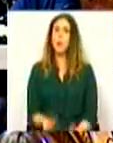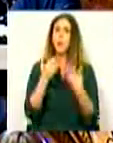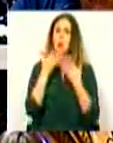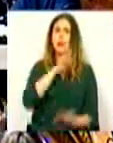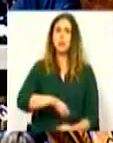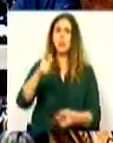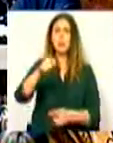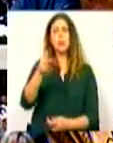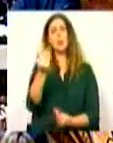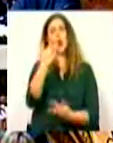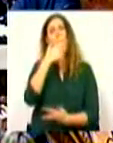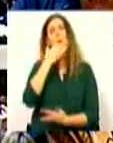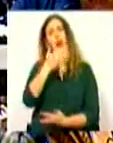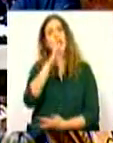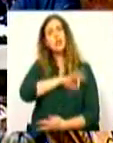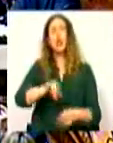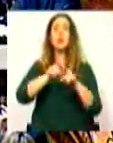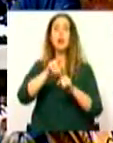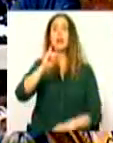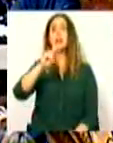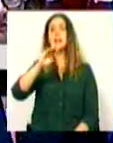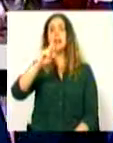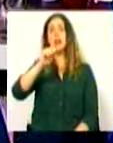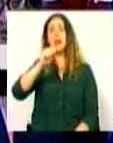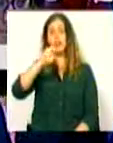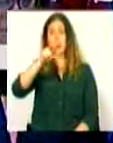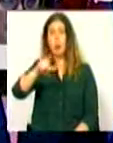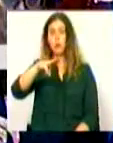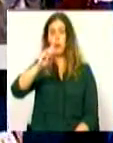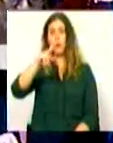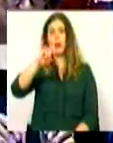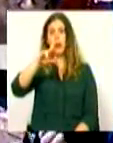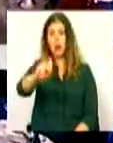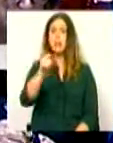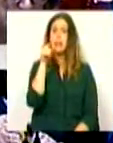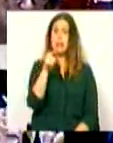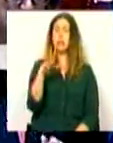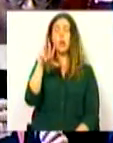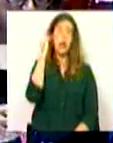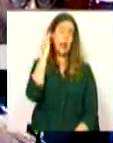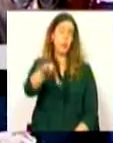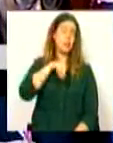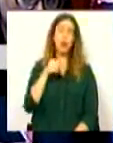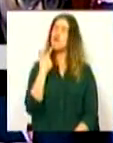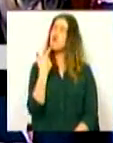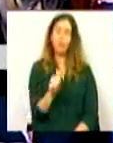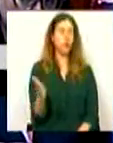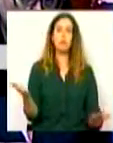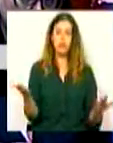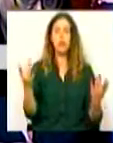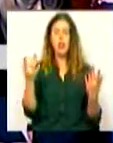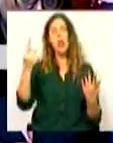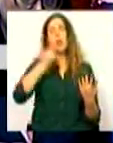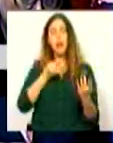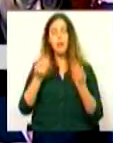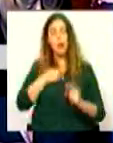Muito obrigado, Sr. Presidente. Muito obrigado, Sra. Deputada Isabel Moreira. Este é um crime inaceitável e que tem que ser